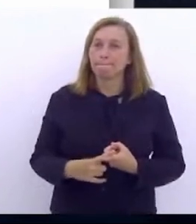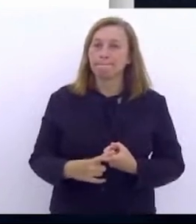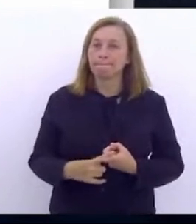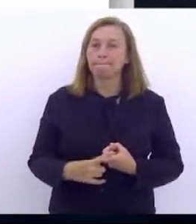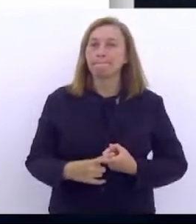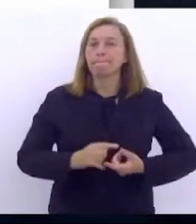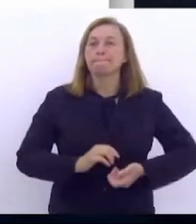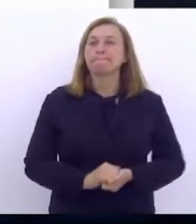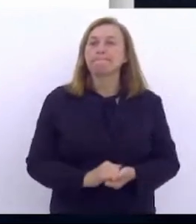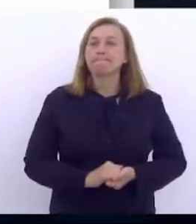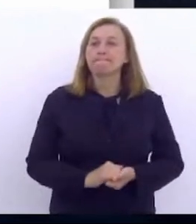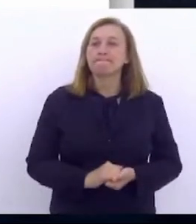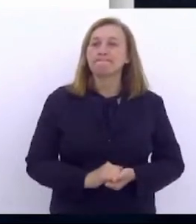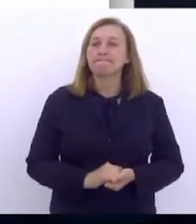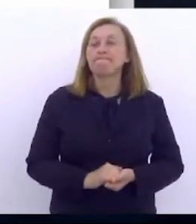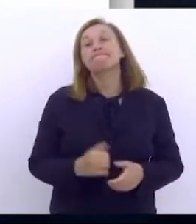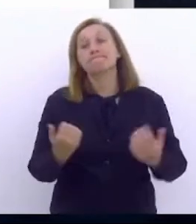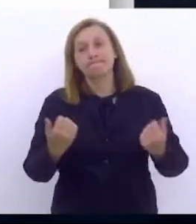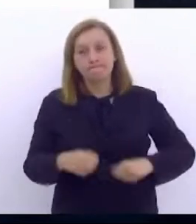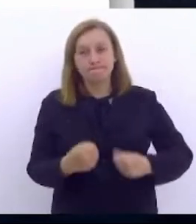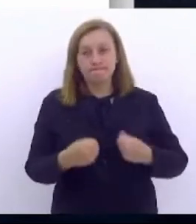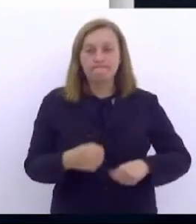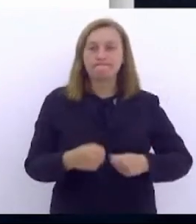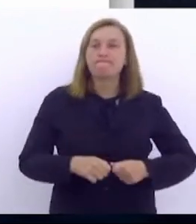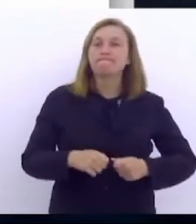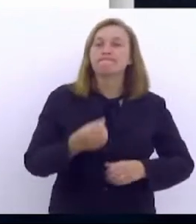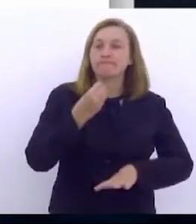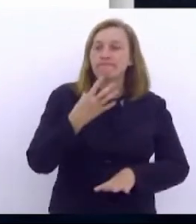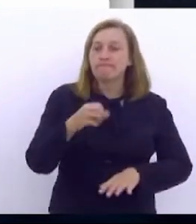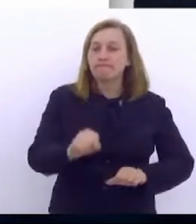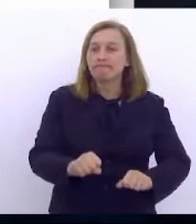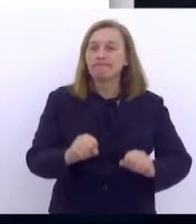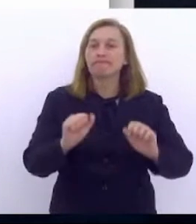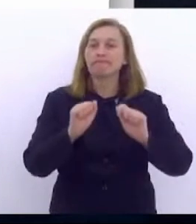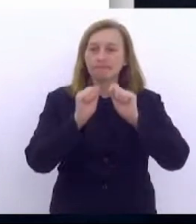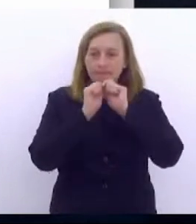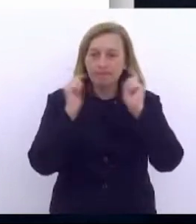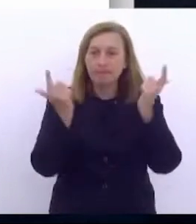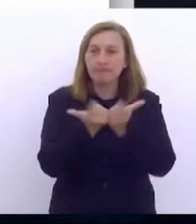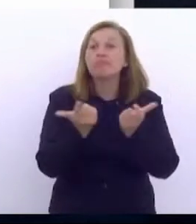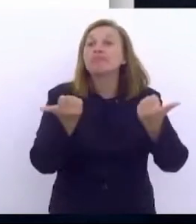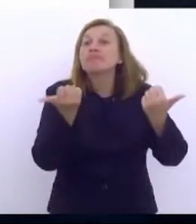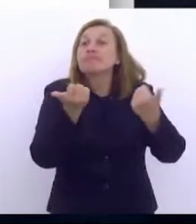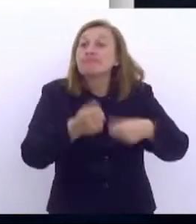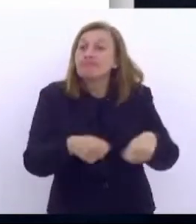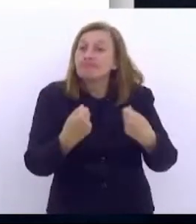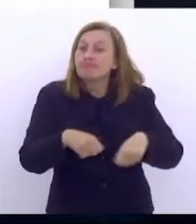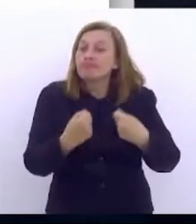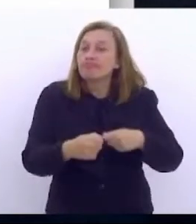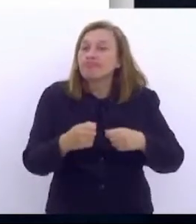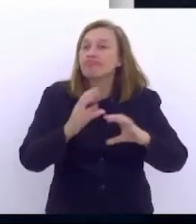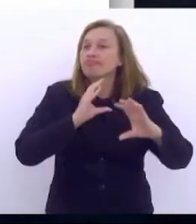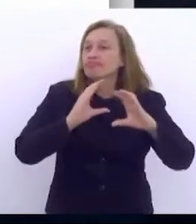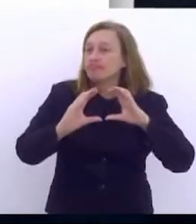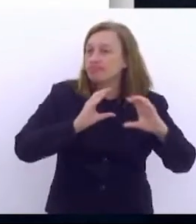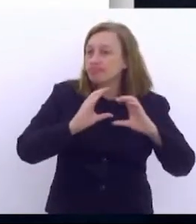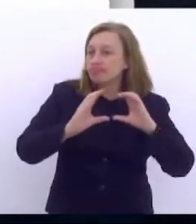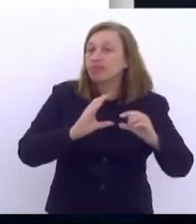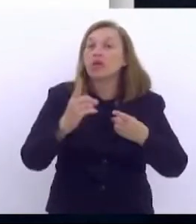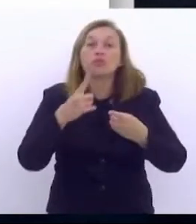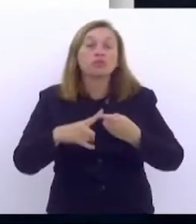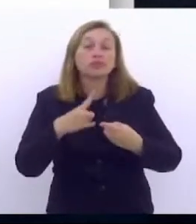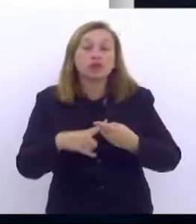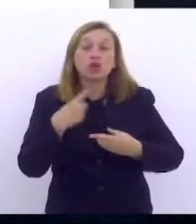dessa discrepância. Isso precisava, né, é bom que estamos aqui numa Assembleia Legislativa, precisa ser comunicado,